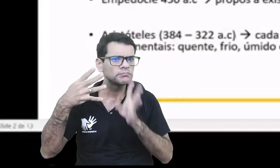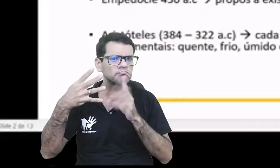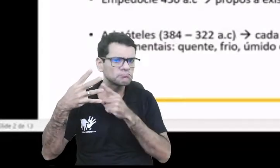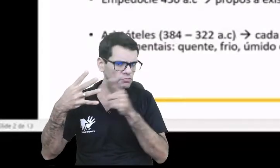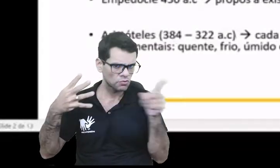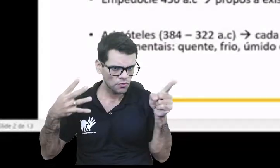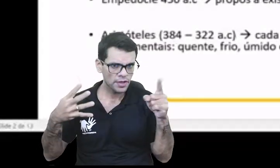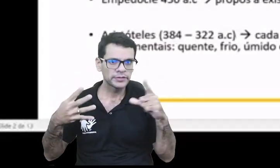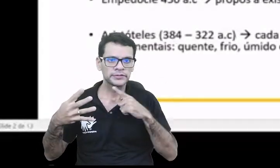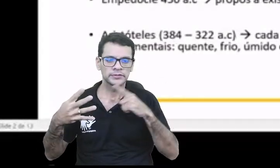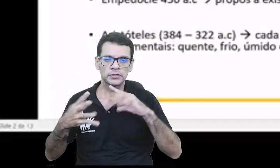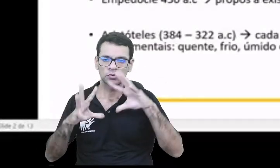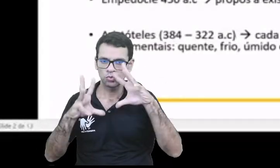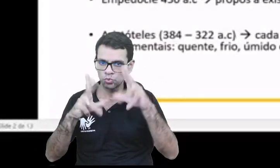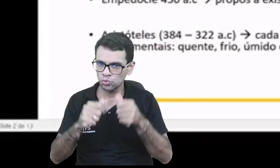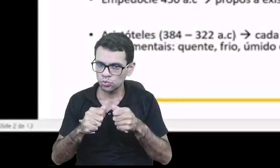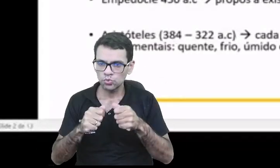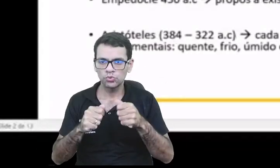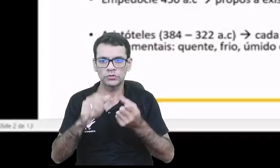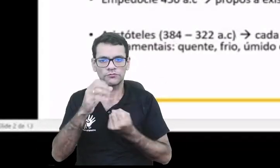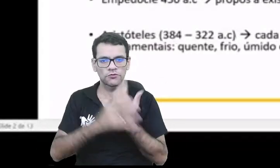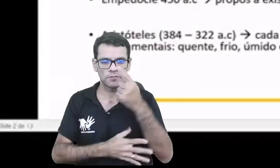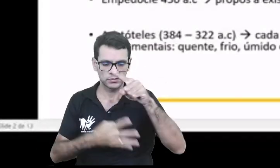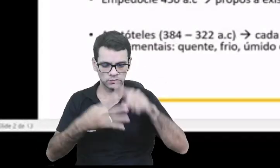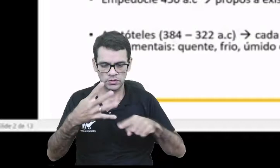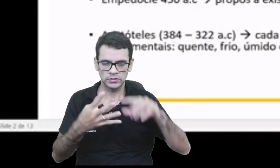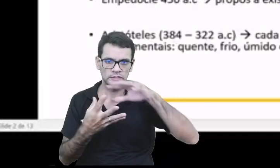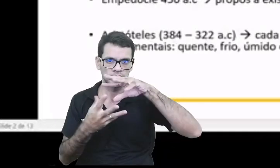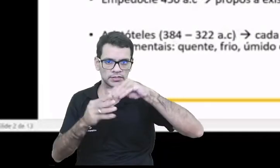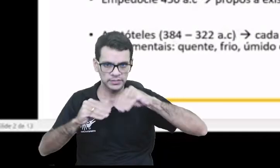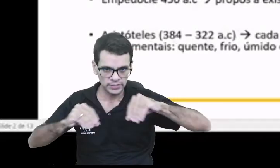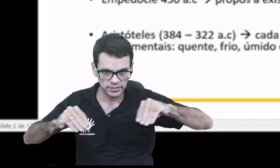né? Que tudo era formado por 4 elementos que